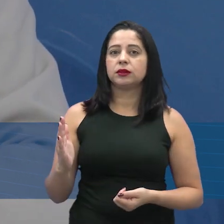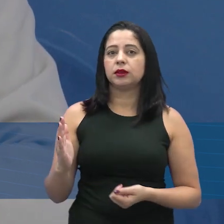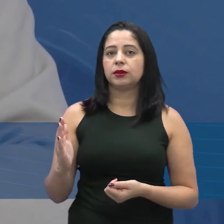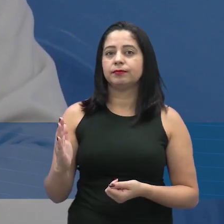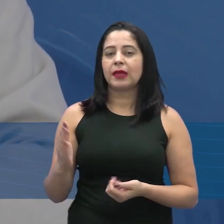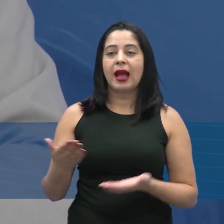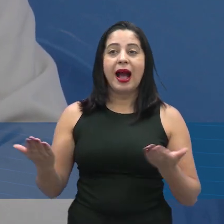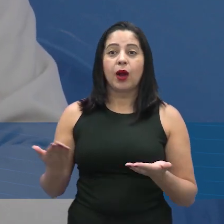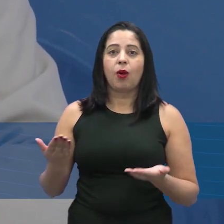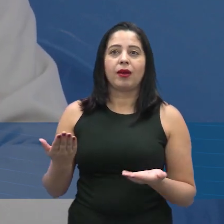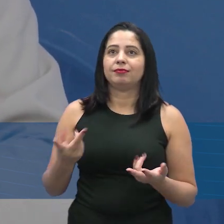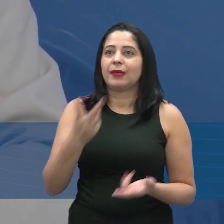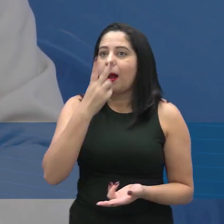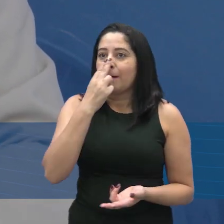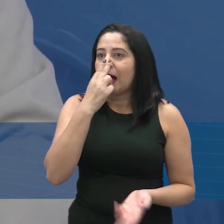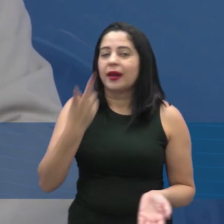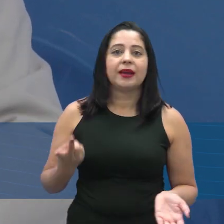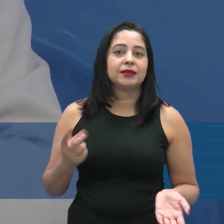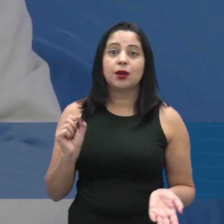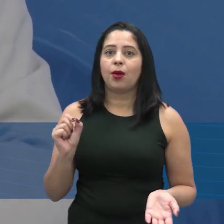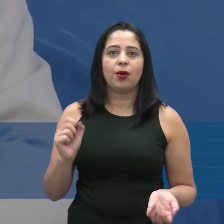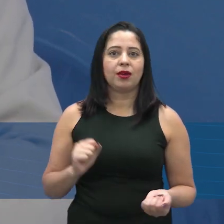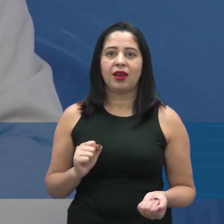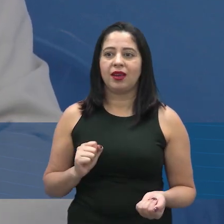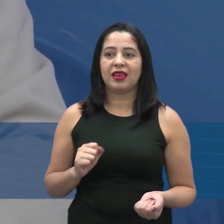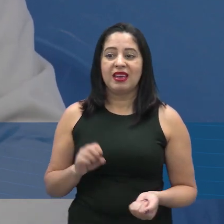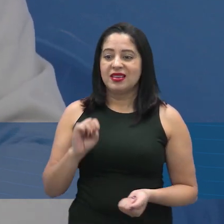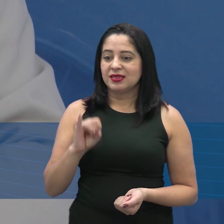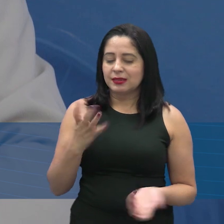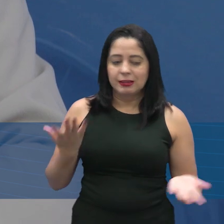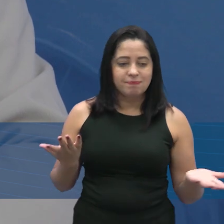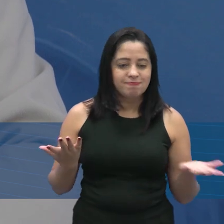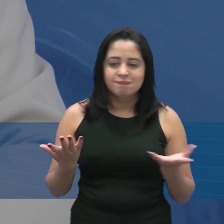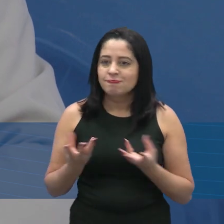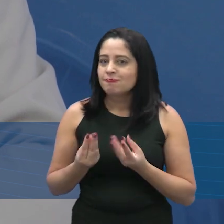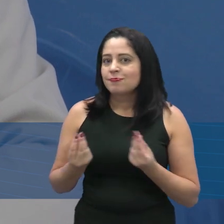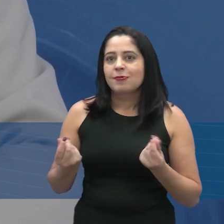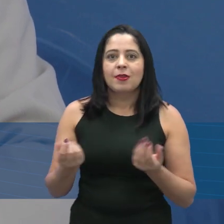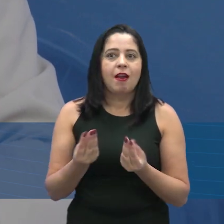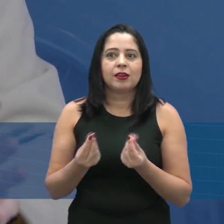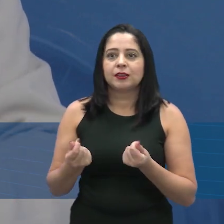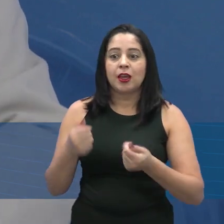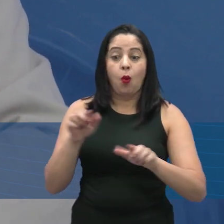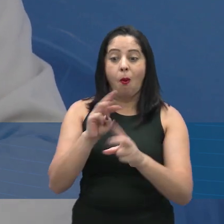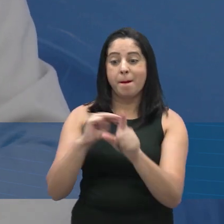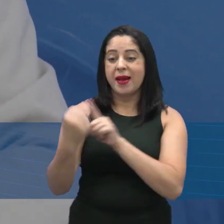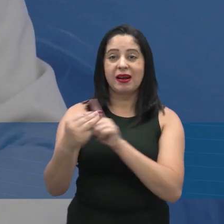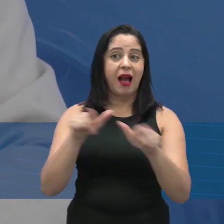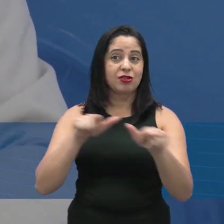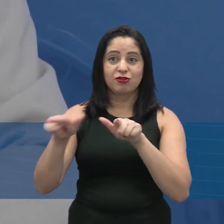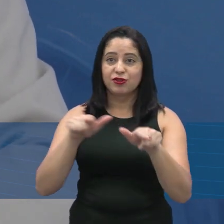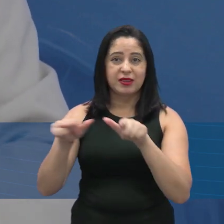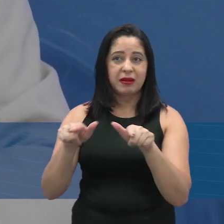válvula de escape para qualquer situação anômala que a gente tivesse no mercado de trabalho. Então, todo mundo quer